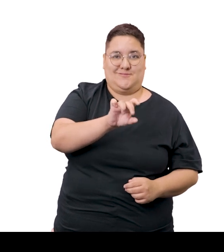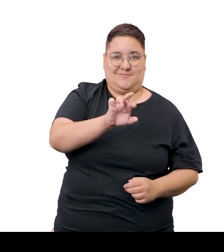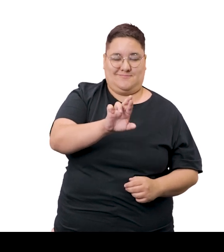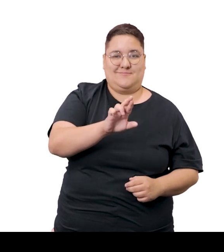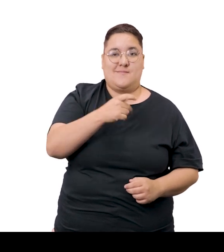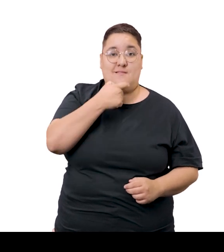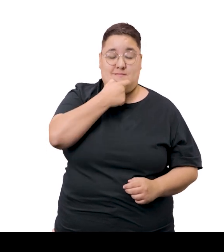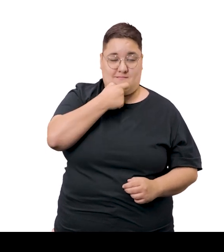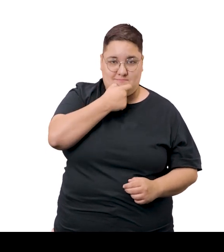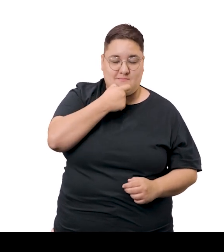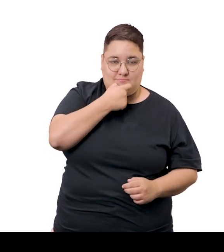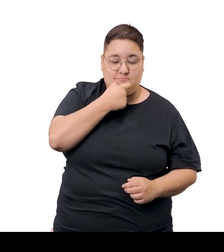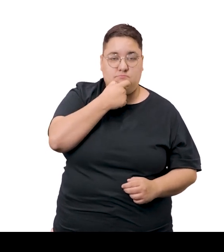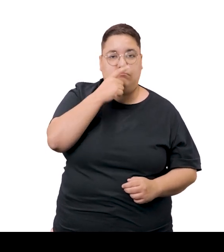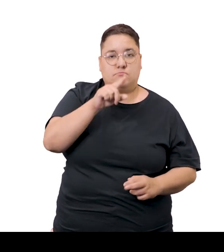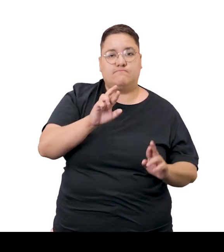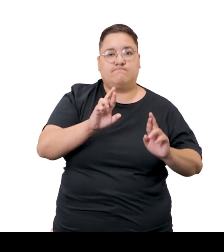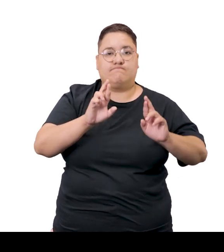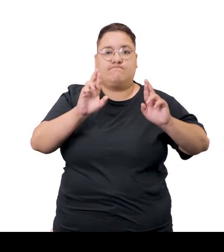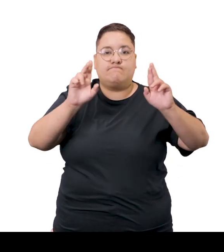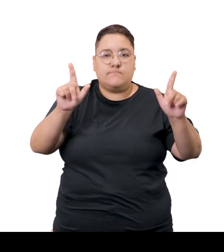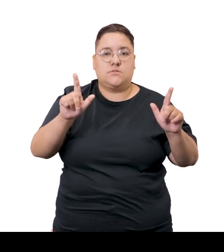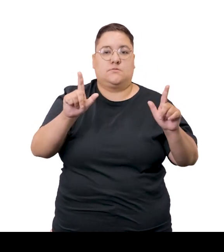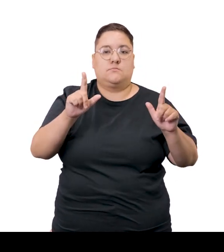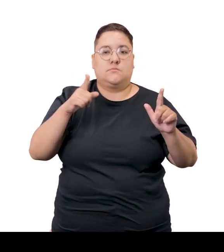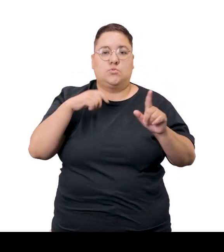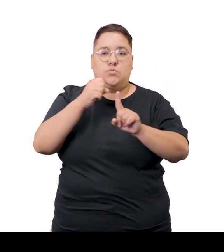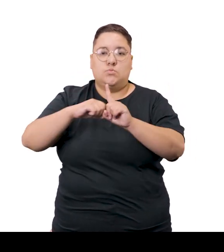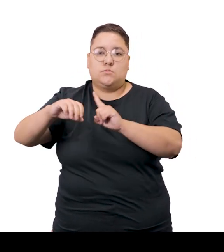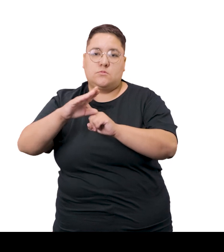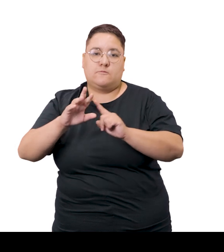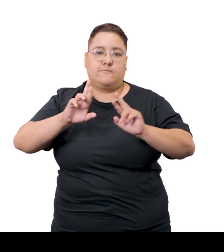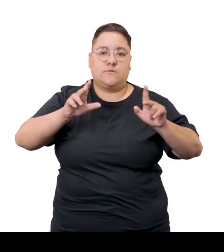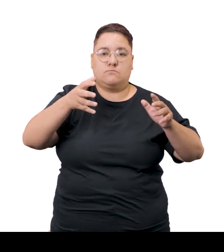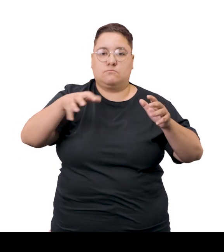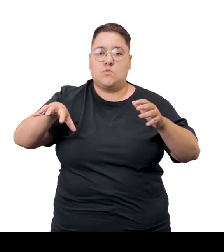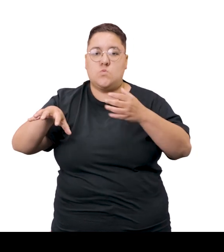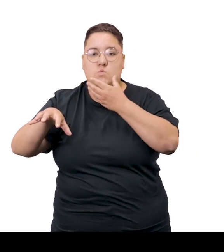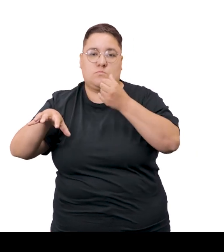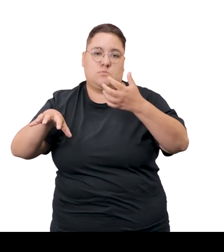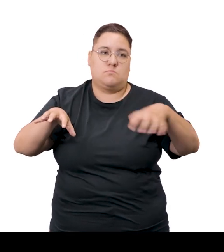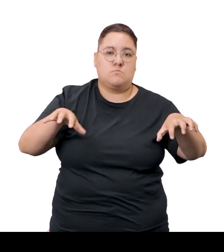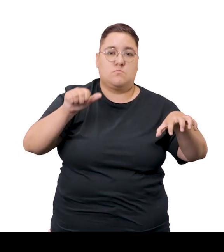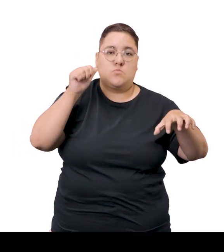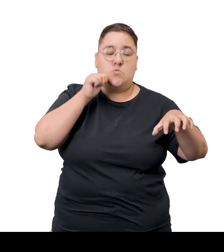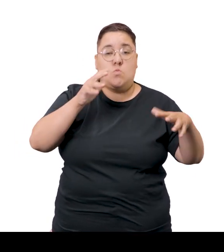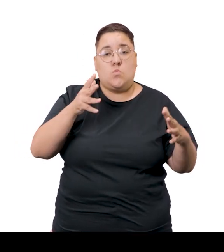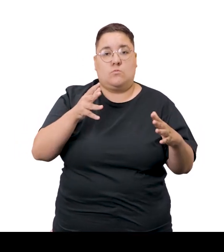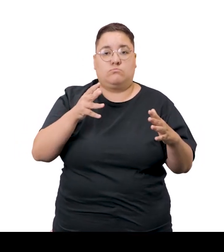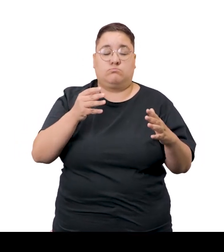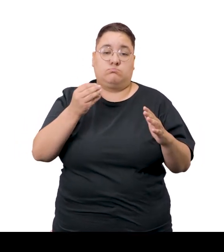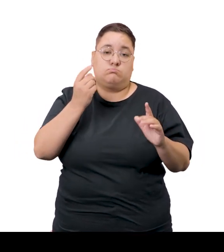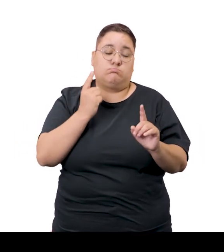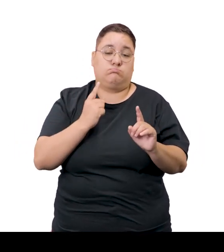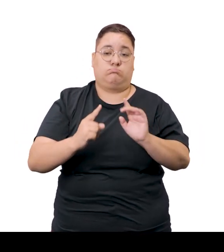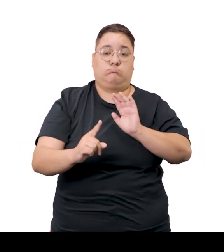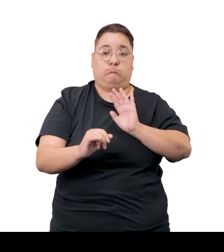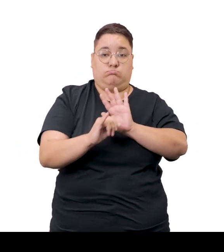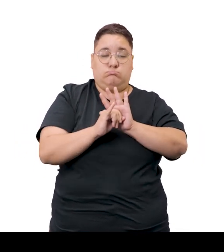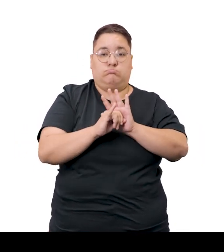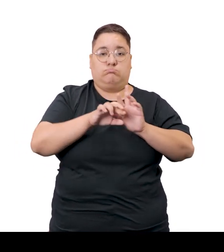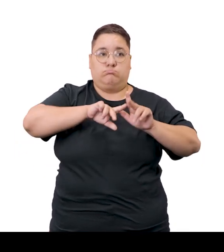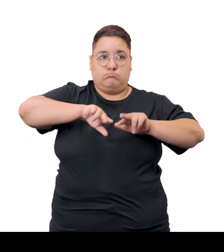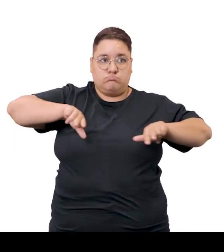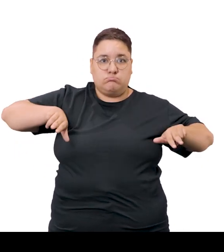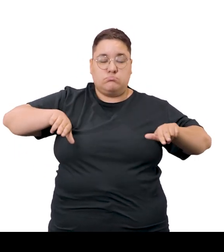diferença socialmente construída entre homens e mulheres, ou aqueles que se identificam de outros modos, e pode abarcar